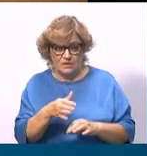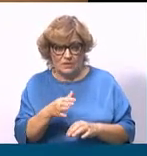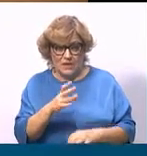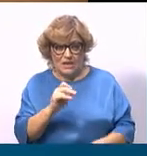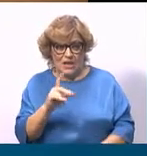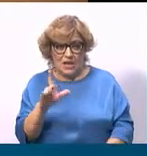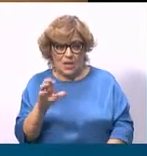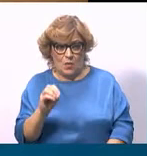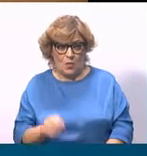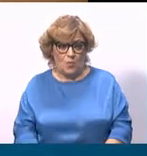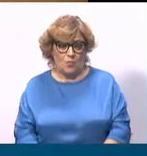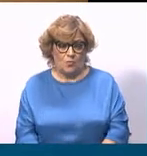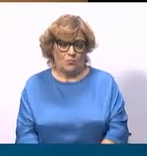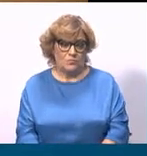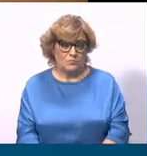calo.